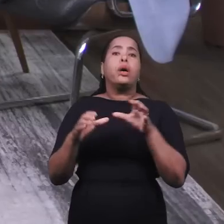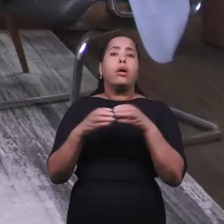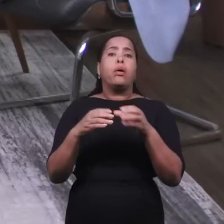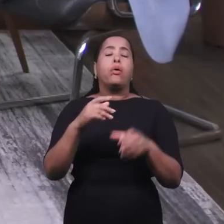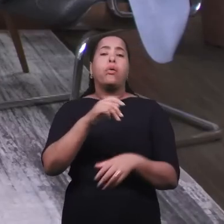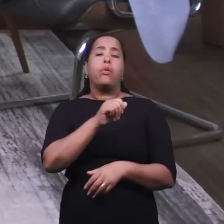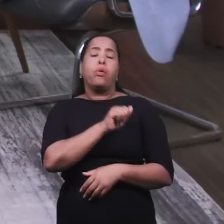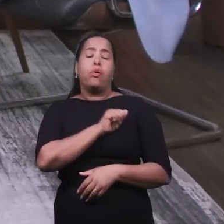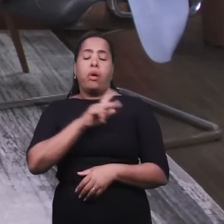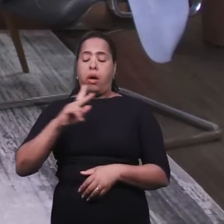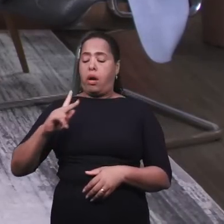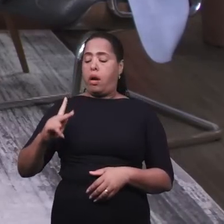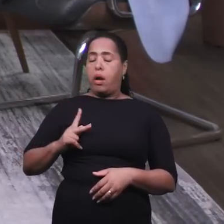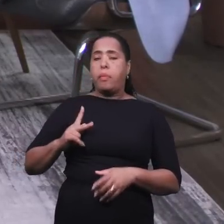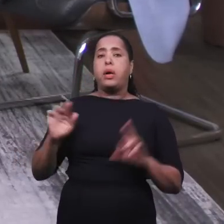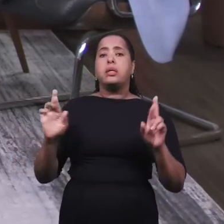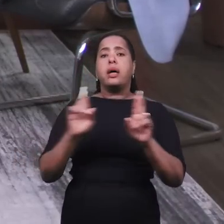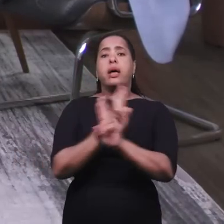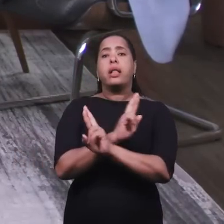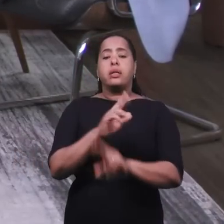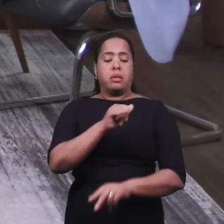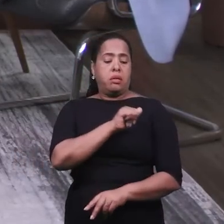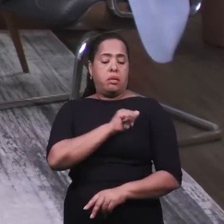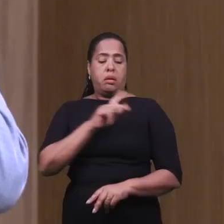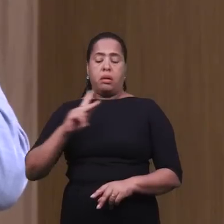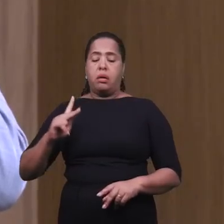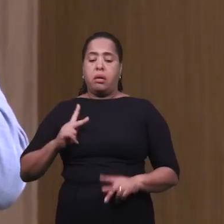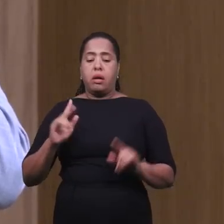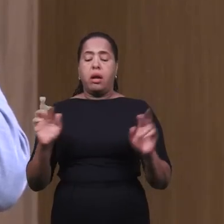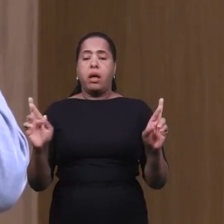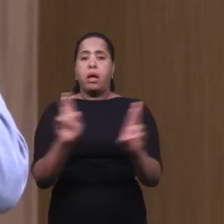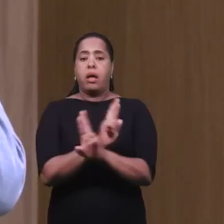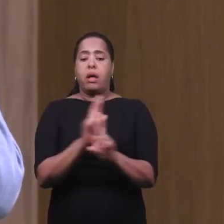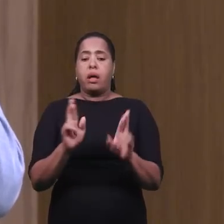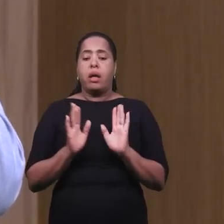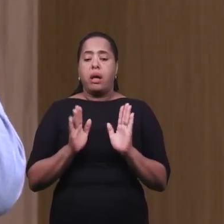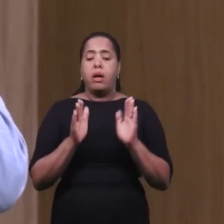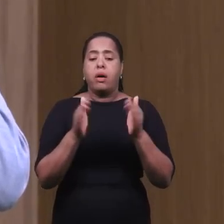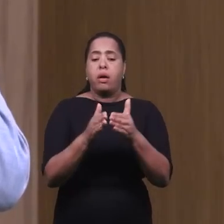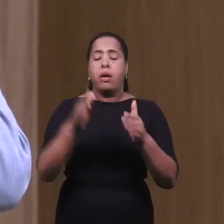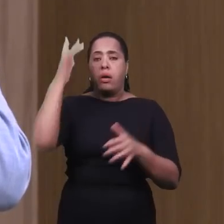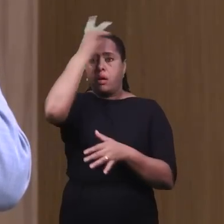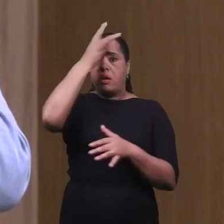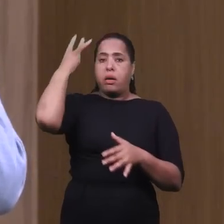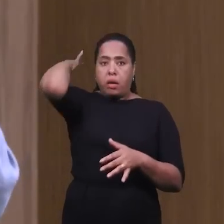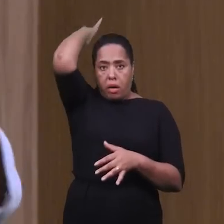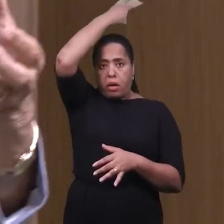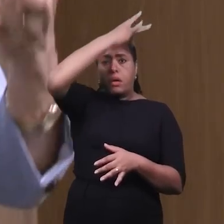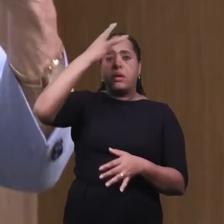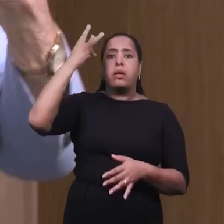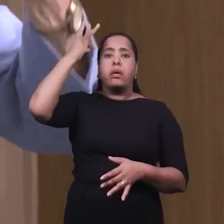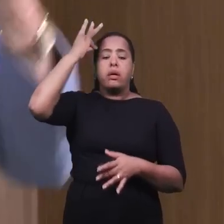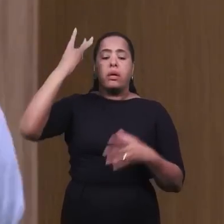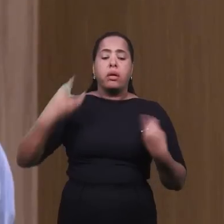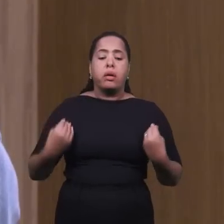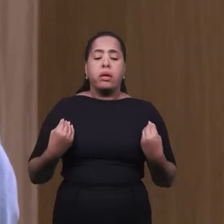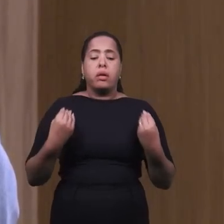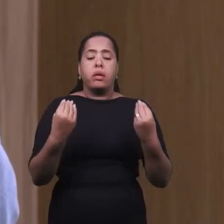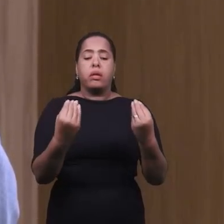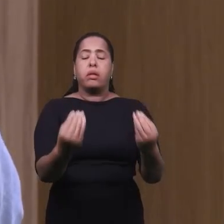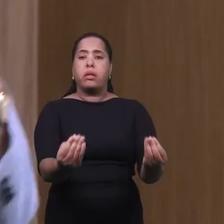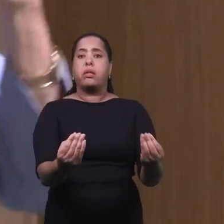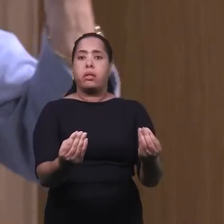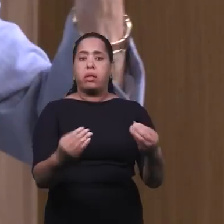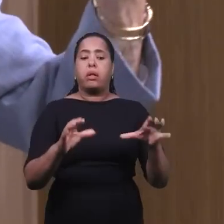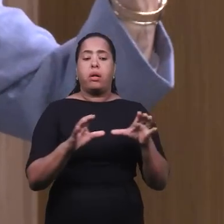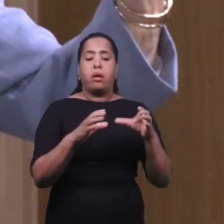estava com os apóstolos. A palavra apóstolo está relacionada com a ênfase que o Espírito